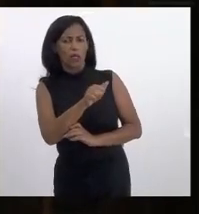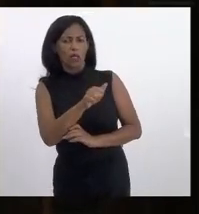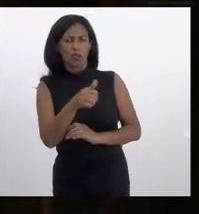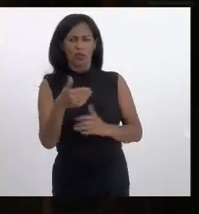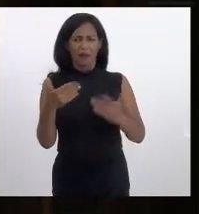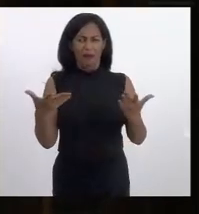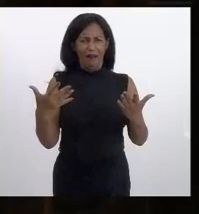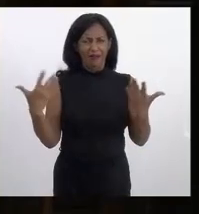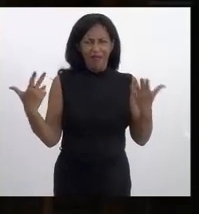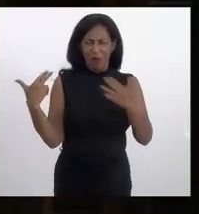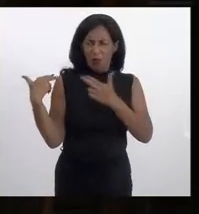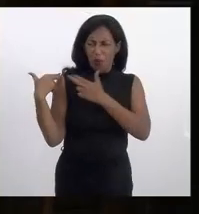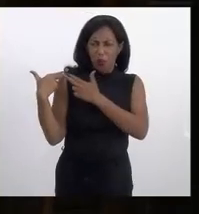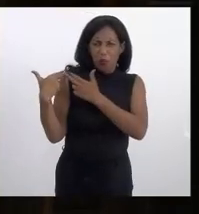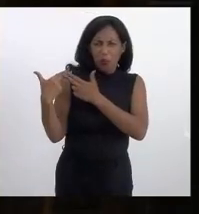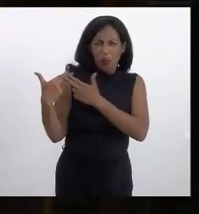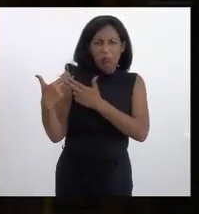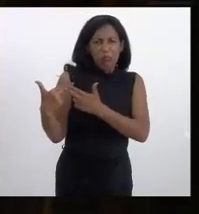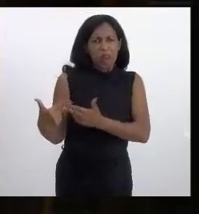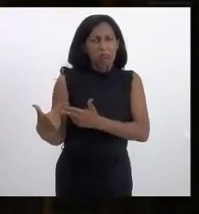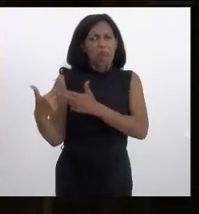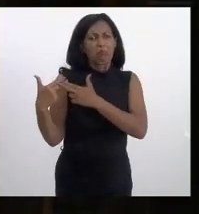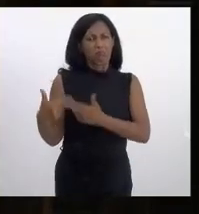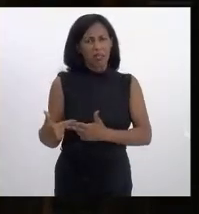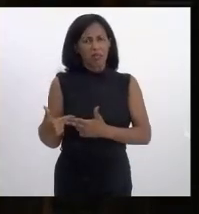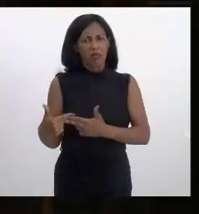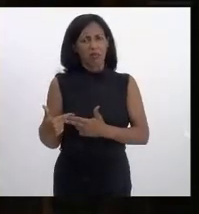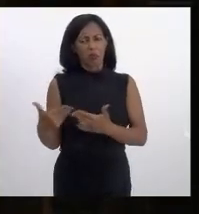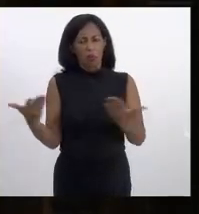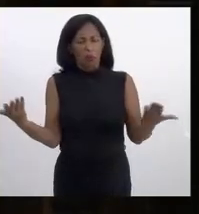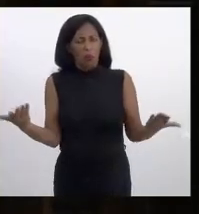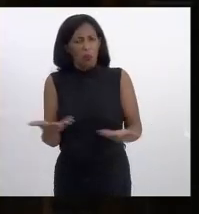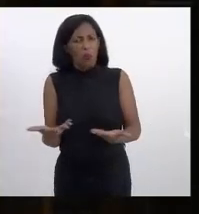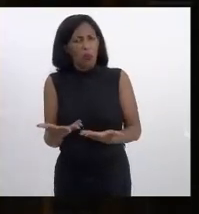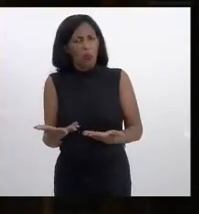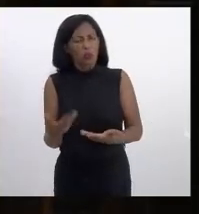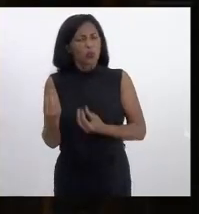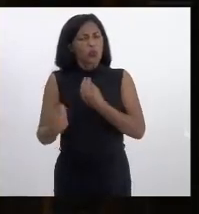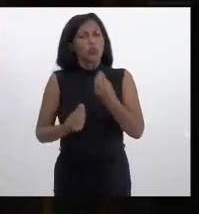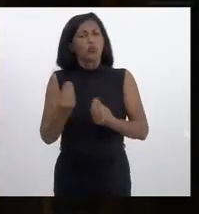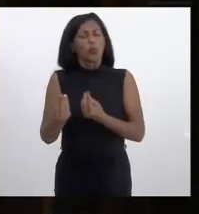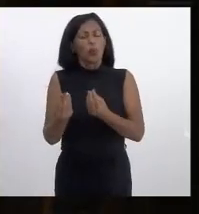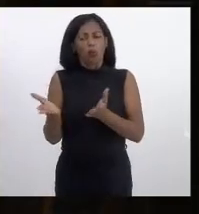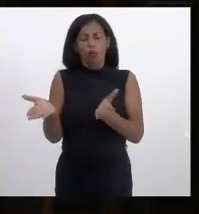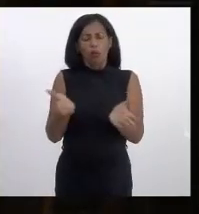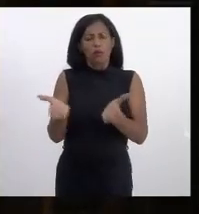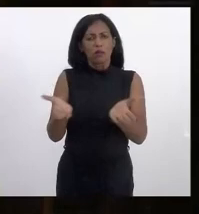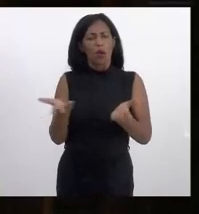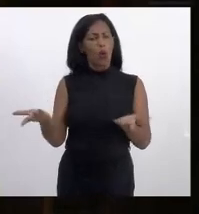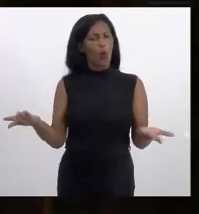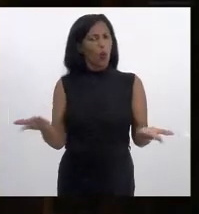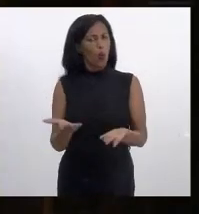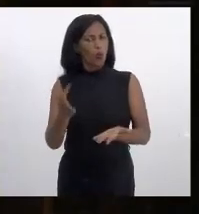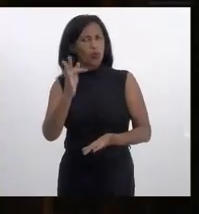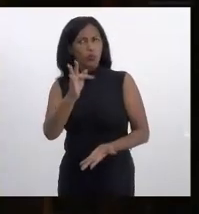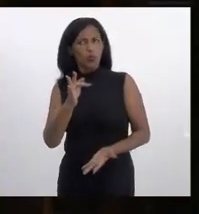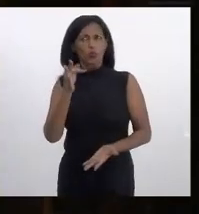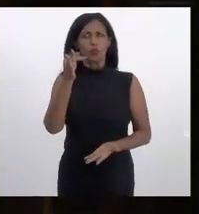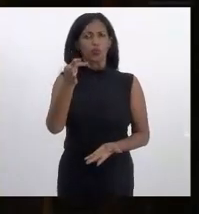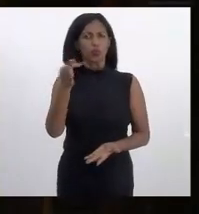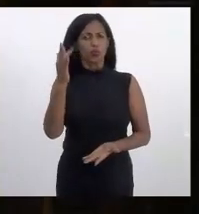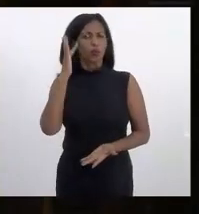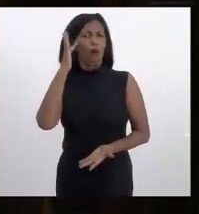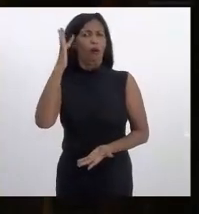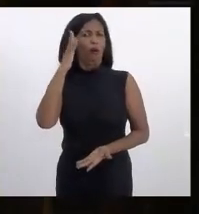quando a gente vai carregar ainda o passado não presente real e como é que a gente pode ser minha hoje no presente um futuro